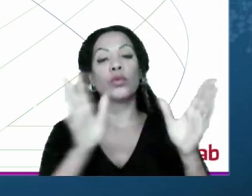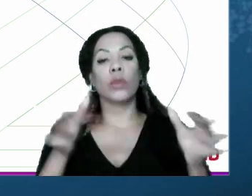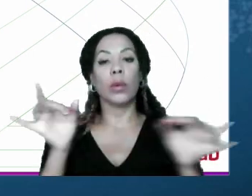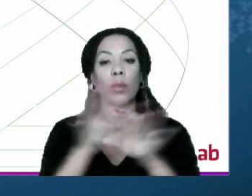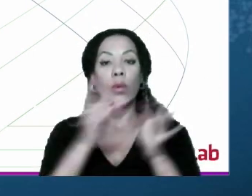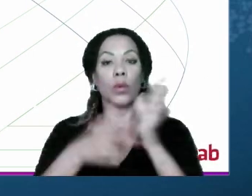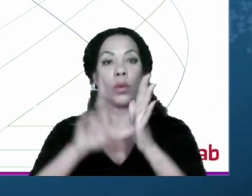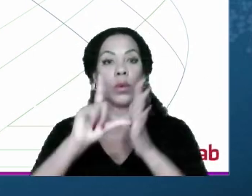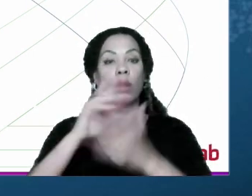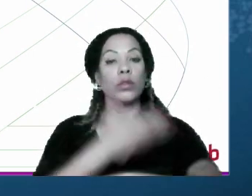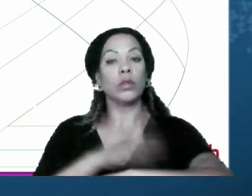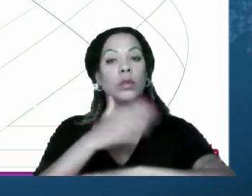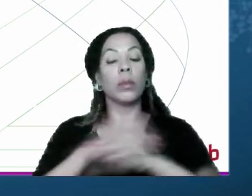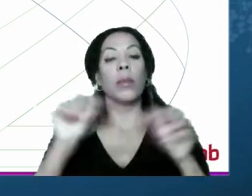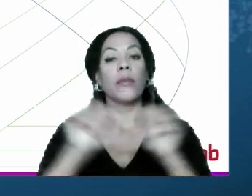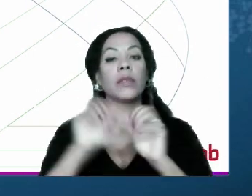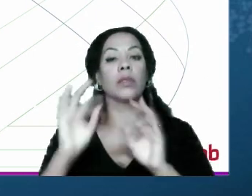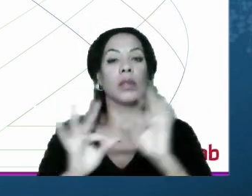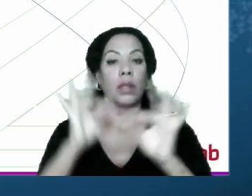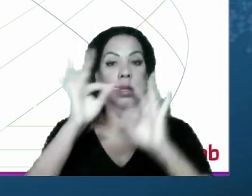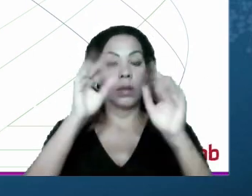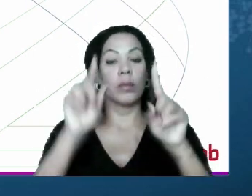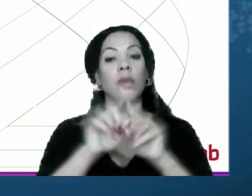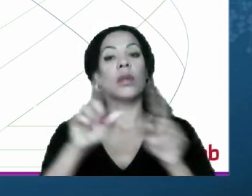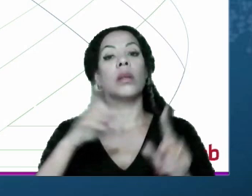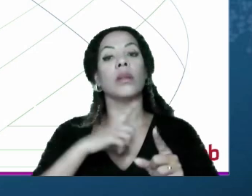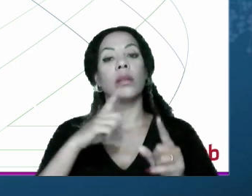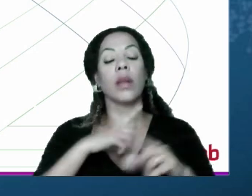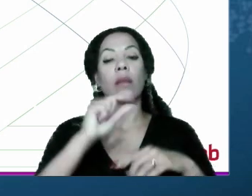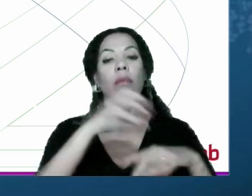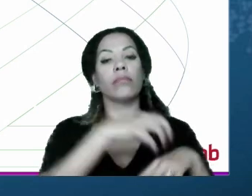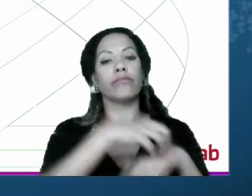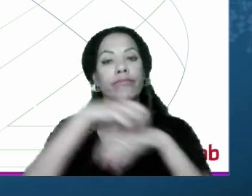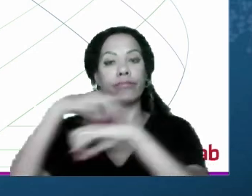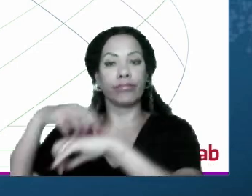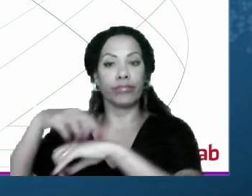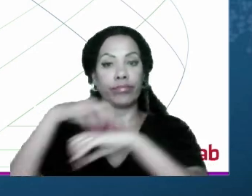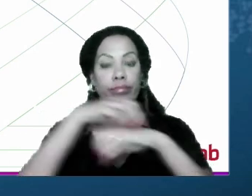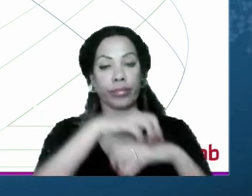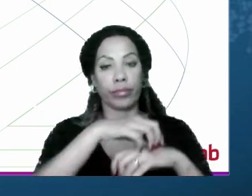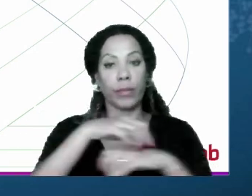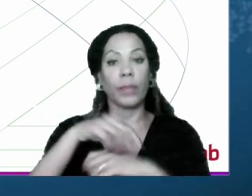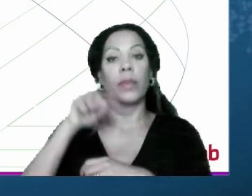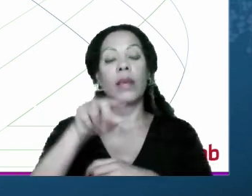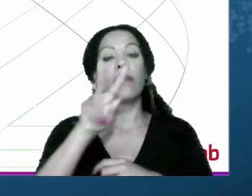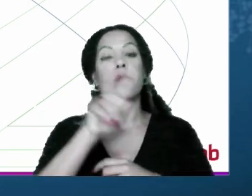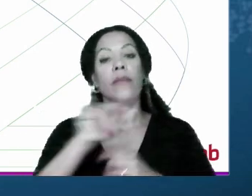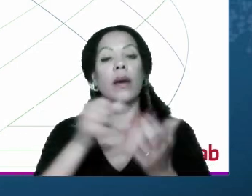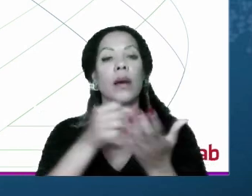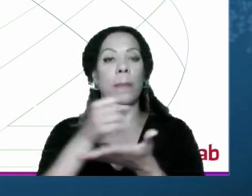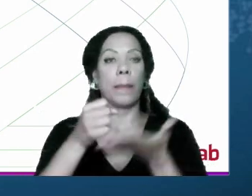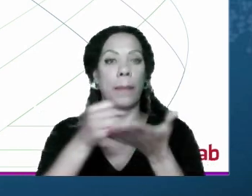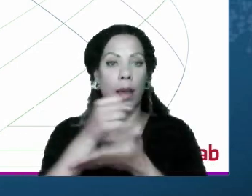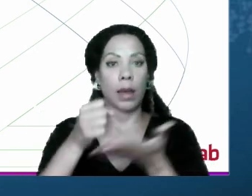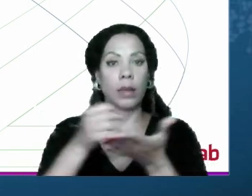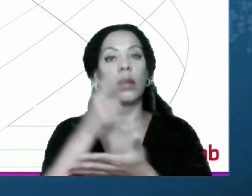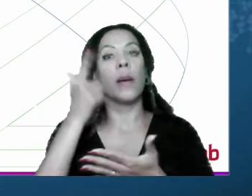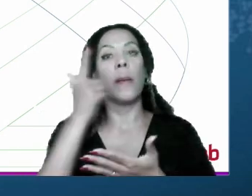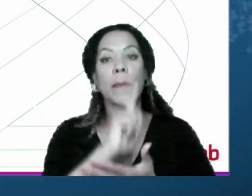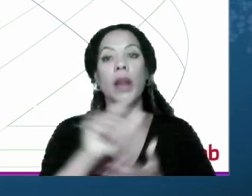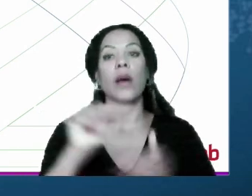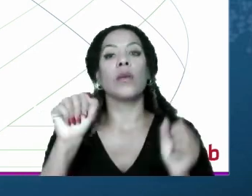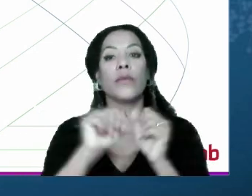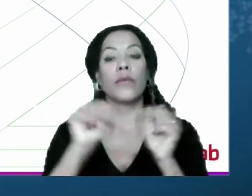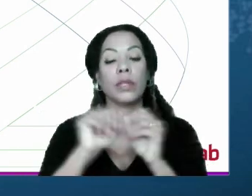o tratamento autólogo, e também tem a questão do transporte, e esse vai ser a base para a aplicação